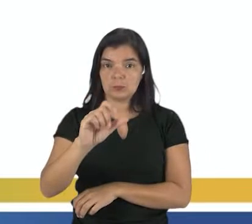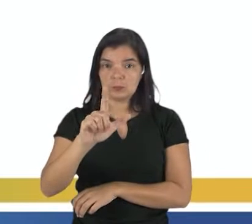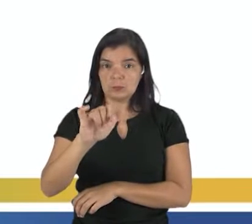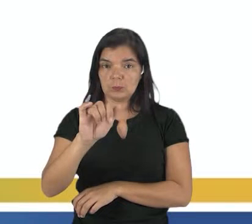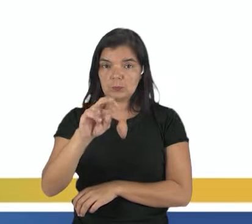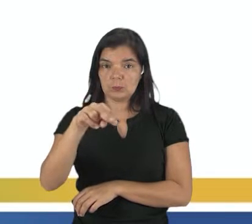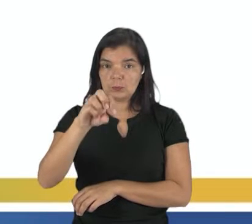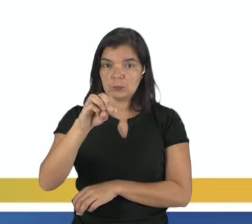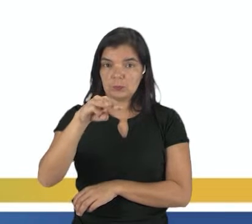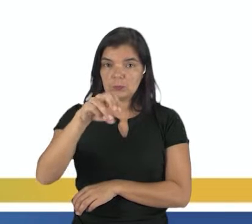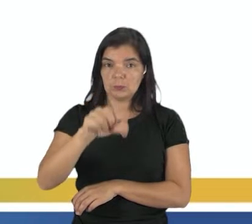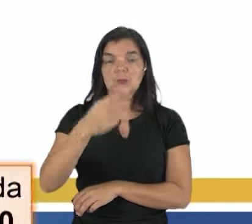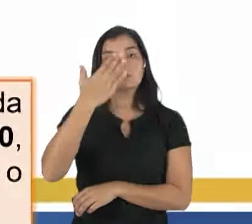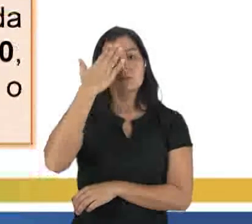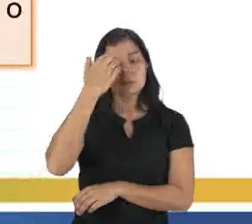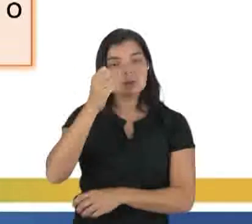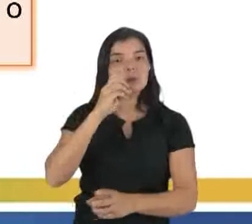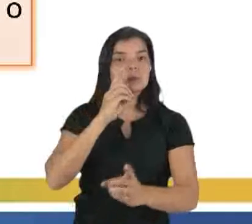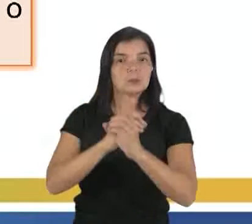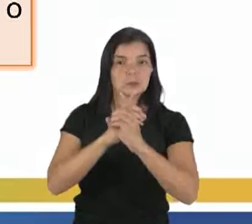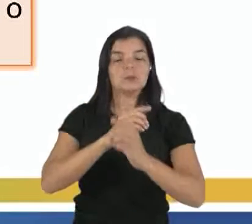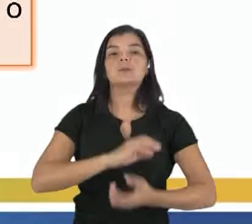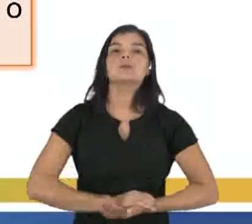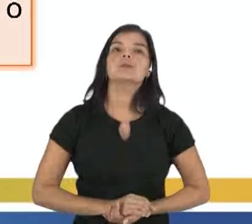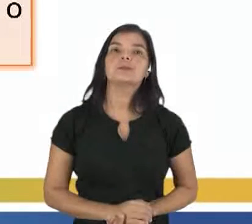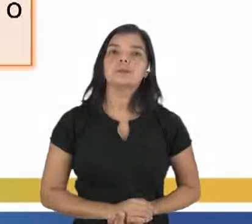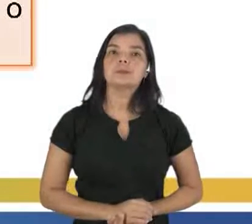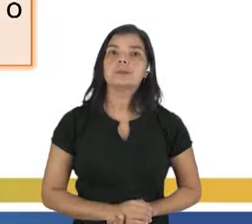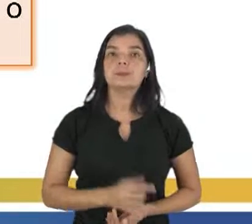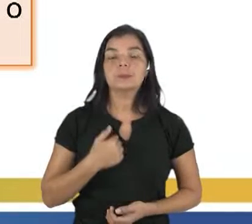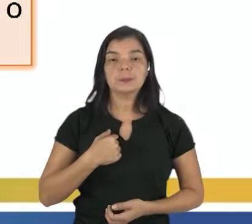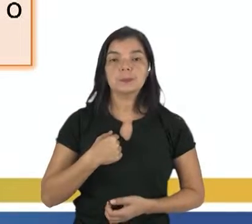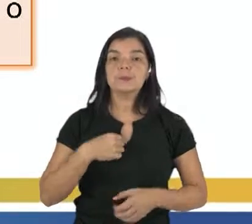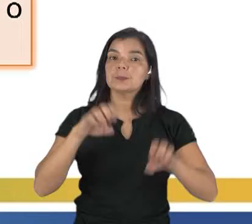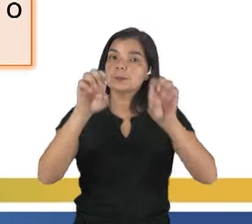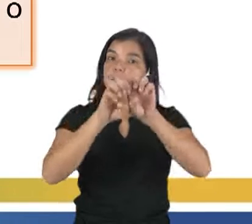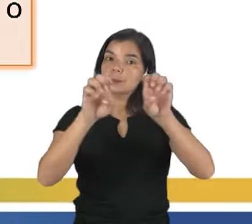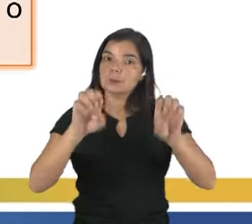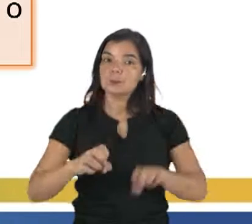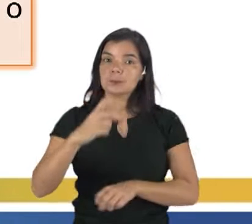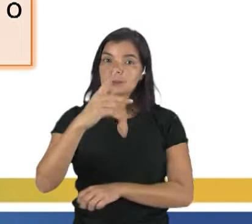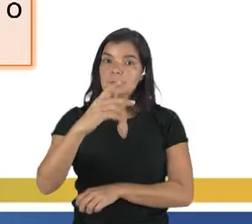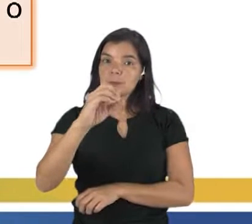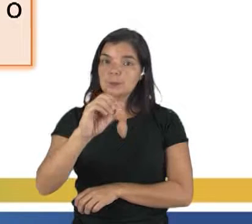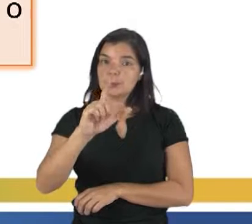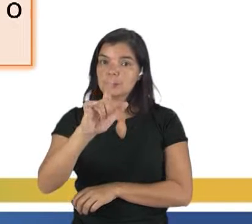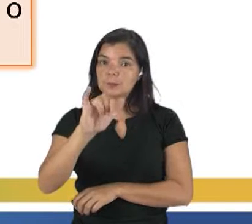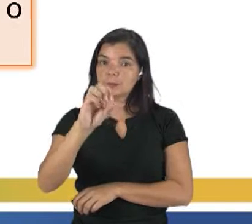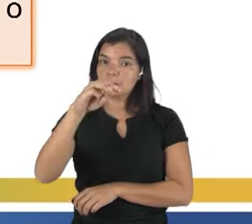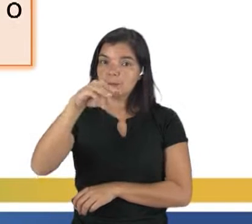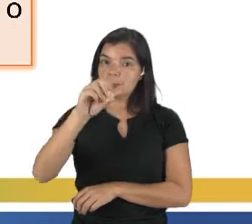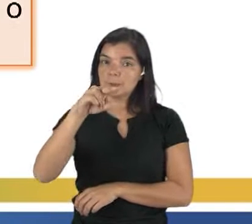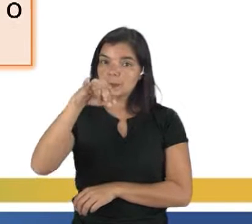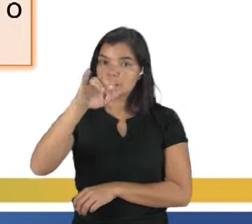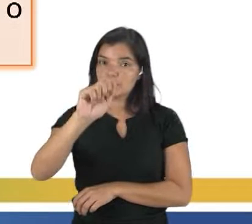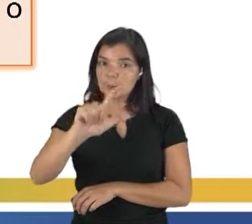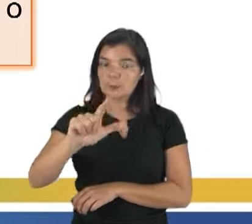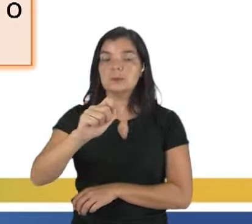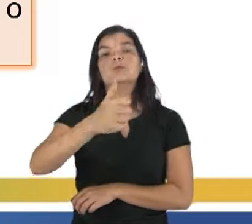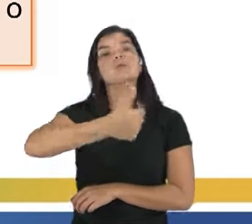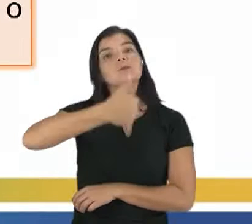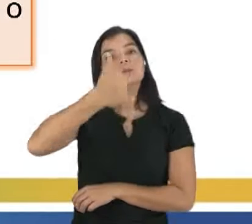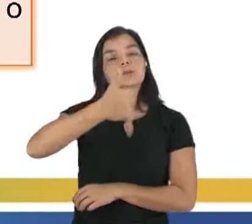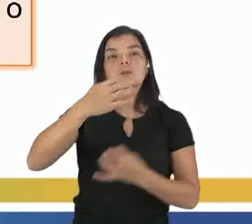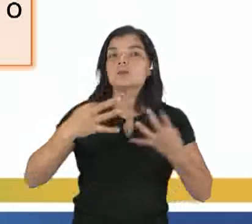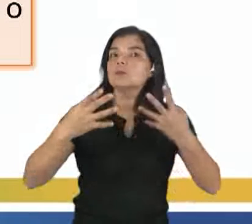primeiro grau para você sempre saber identificar a gente vai chamar então de equação polinomial do 1º grau